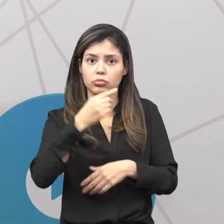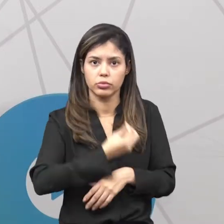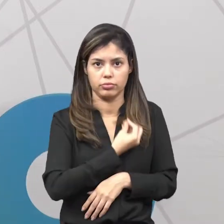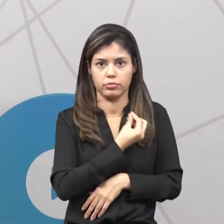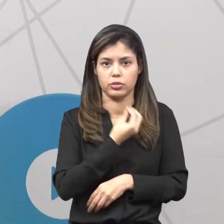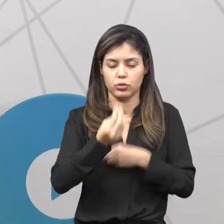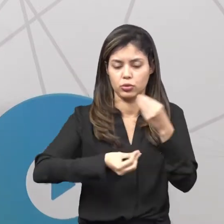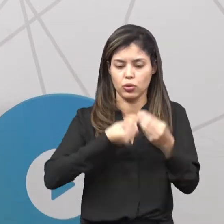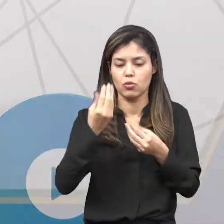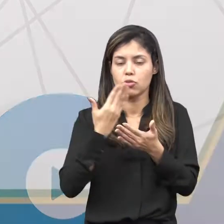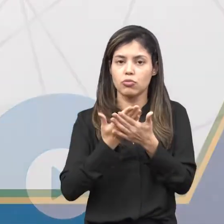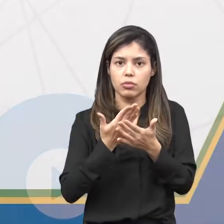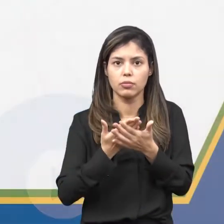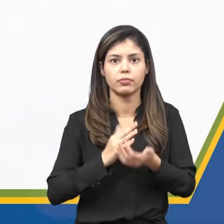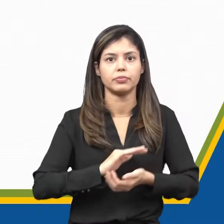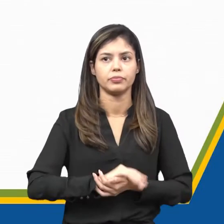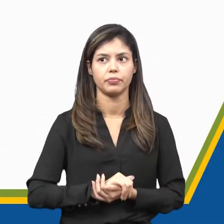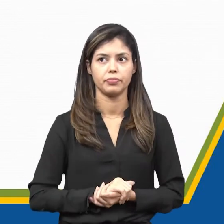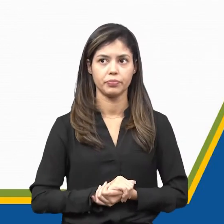você como estudante.